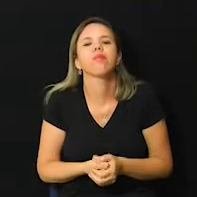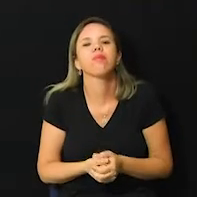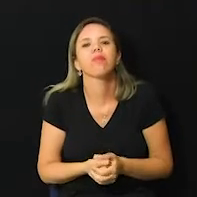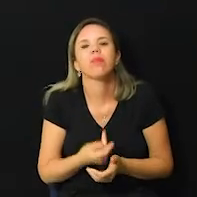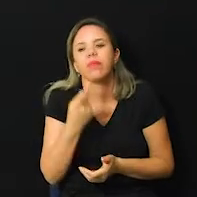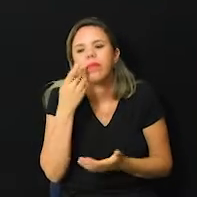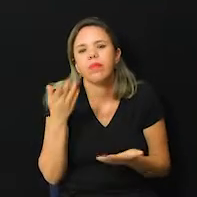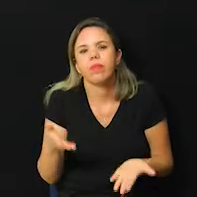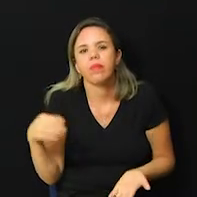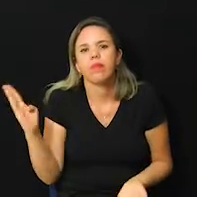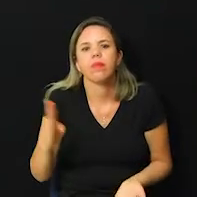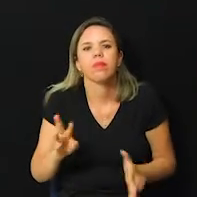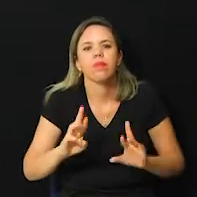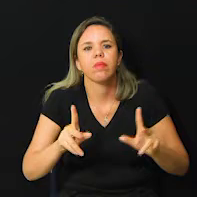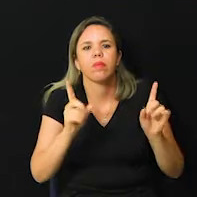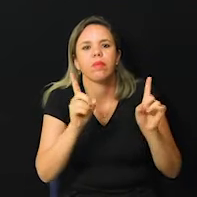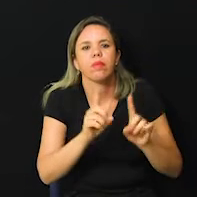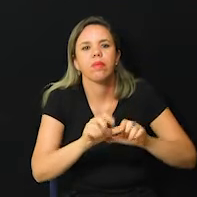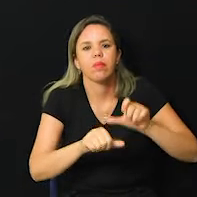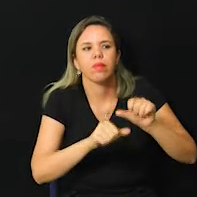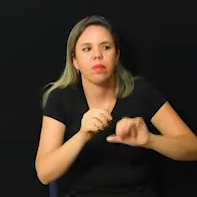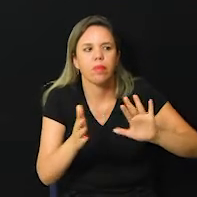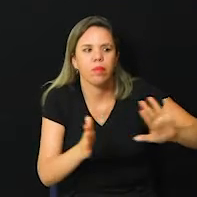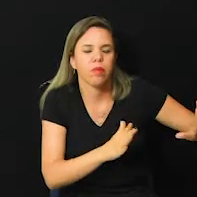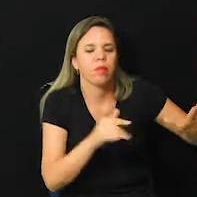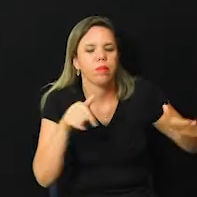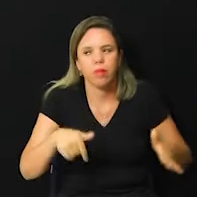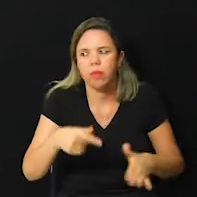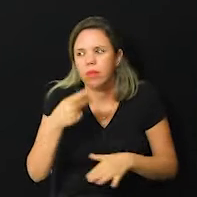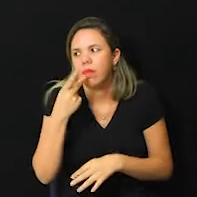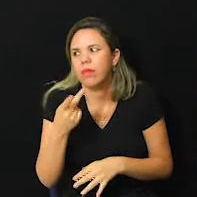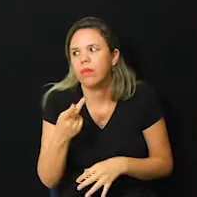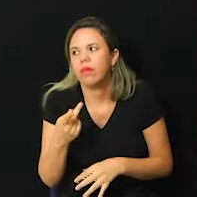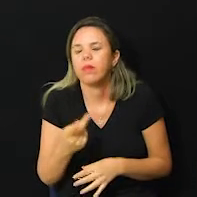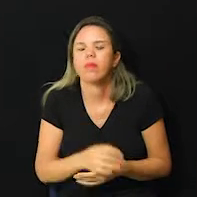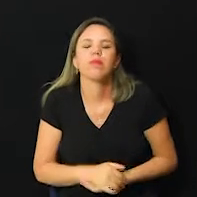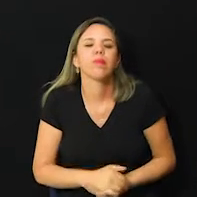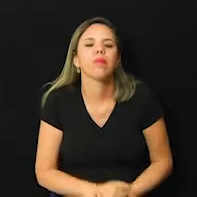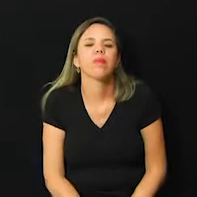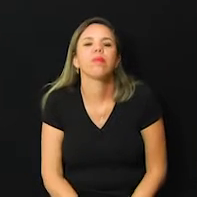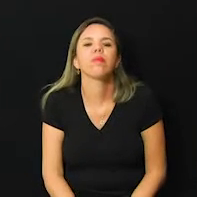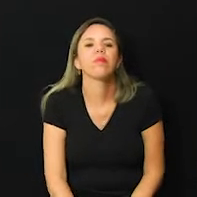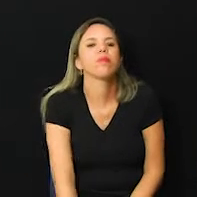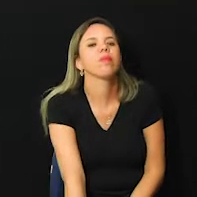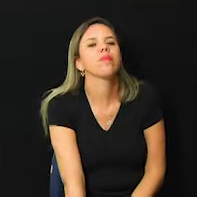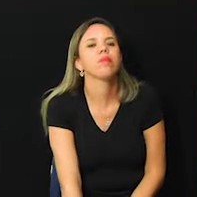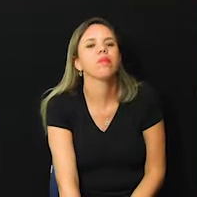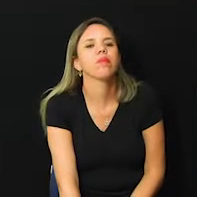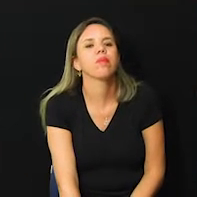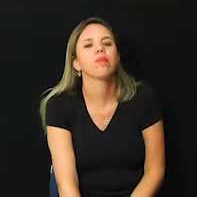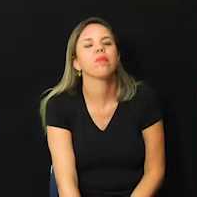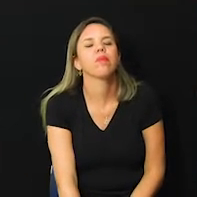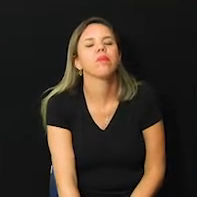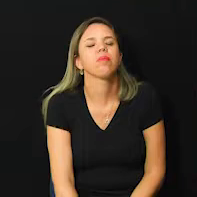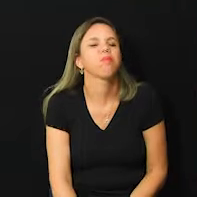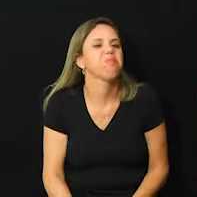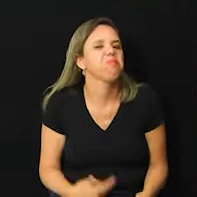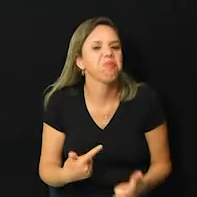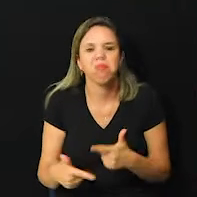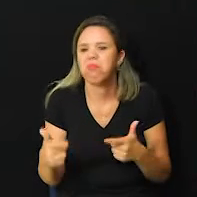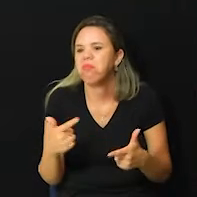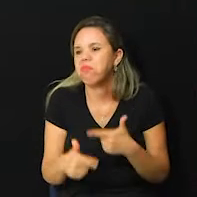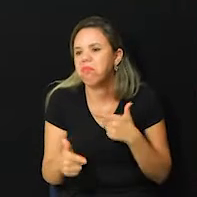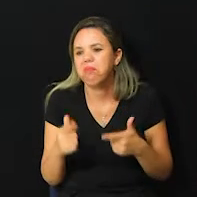especiais que a como eles falam aqui no Brasil esse termo jogo Dona mas a que eles chamam de peixe amigos e ele não dá